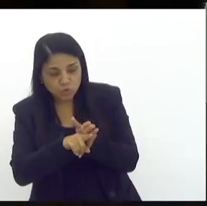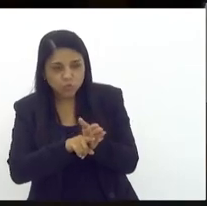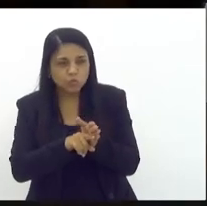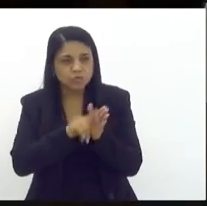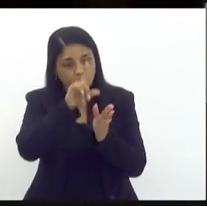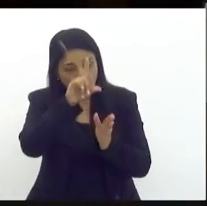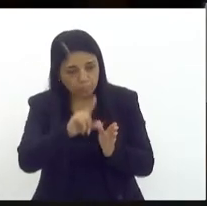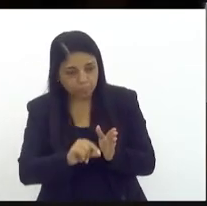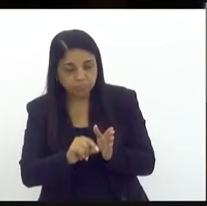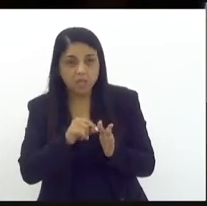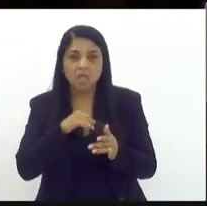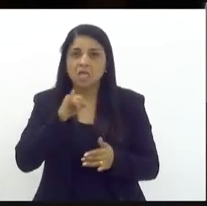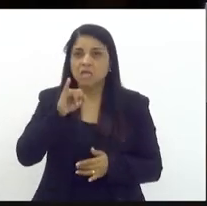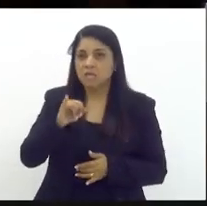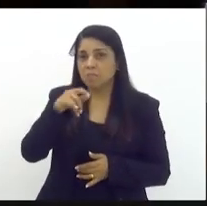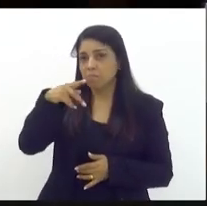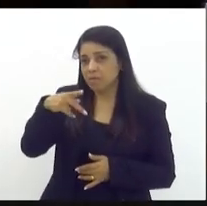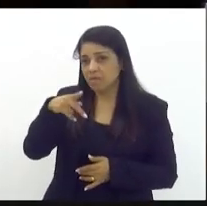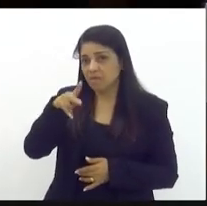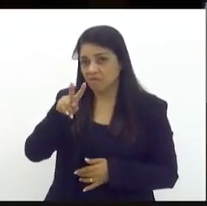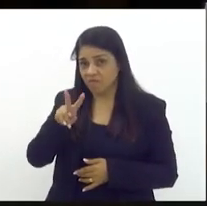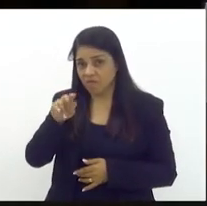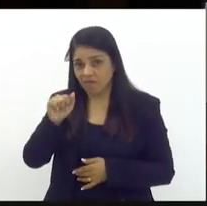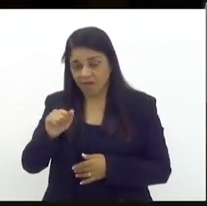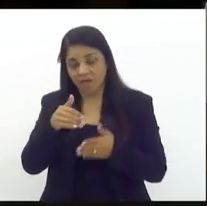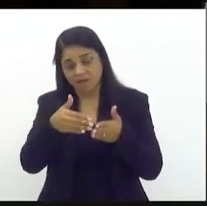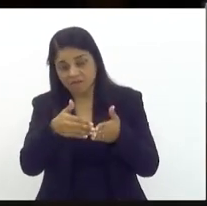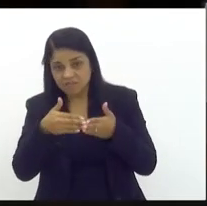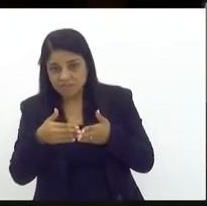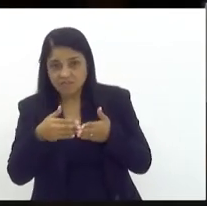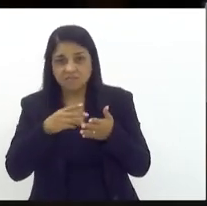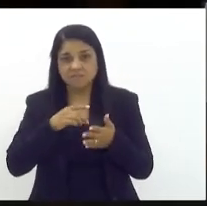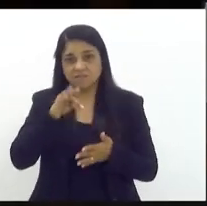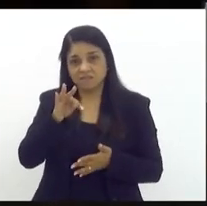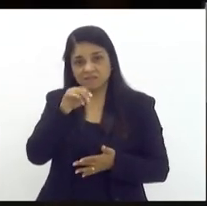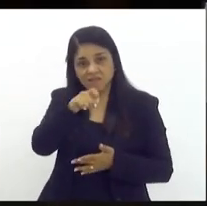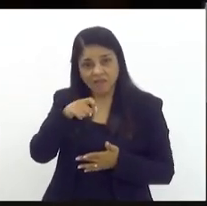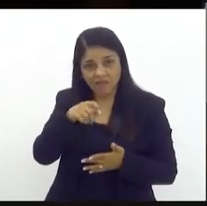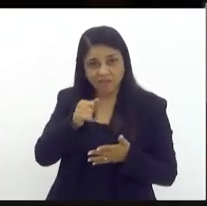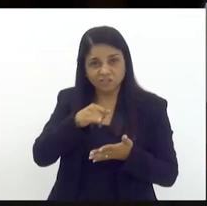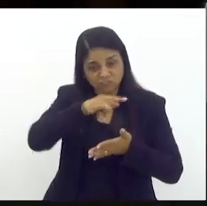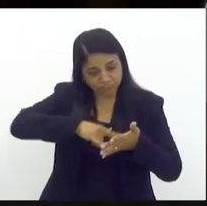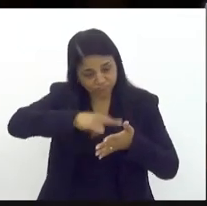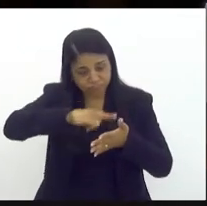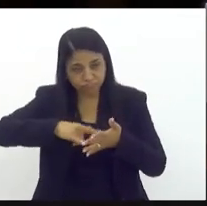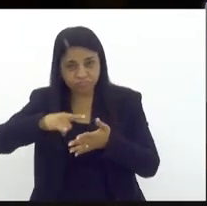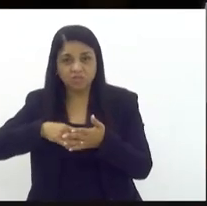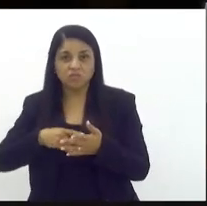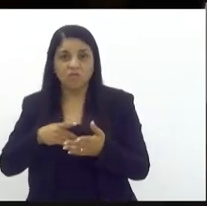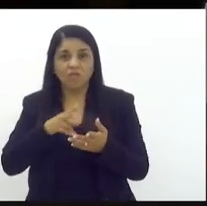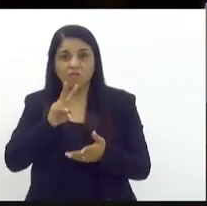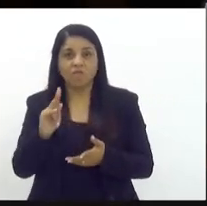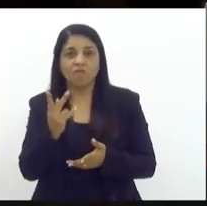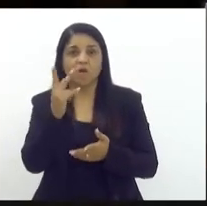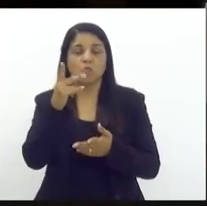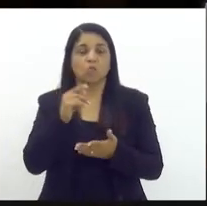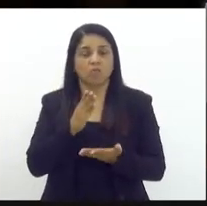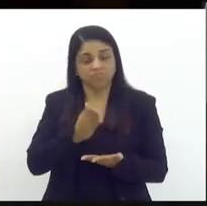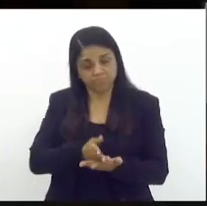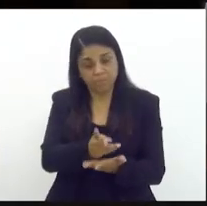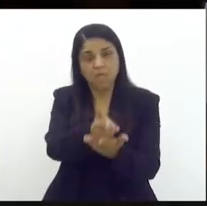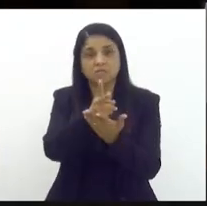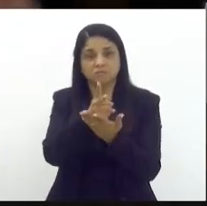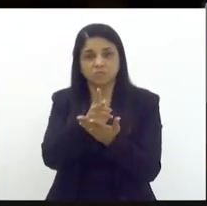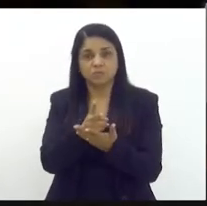aí a gente não só pegou o IPVA pegou as licenças taxas e como taxas existentes são valores fixos pegam muito mais os